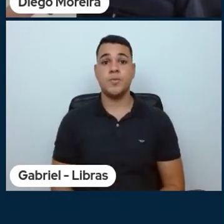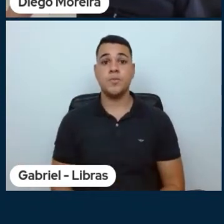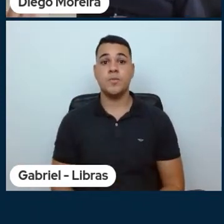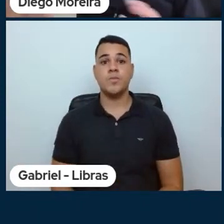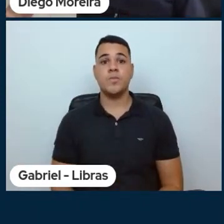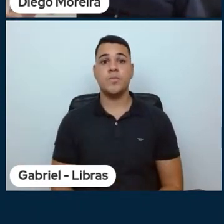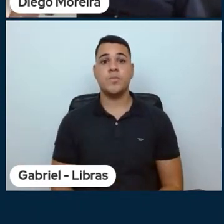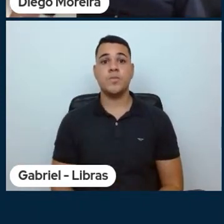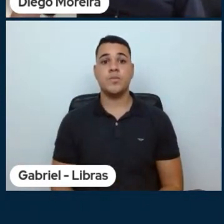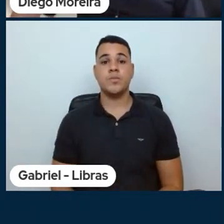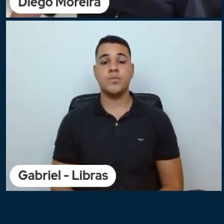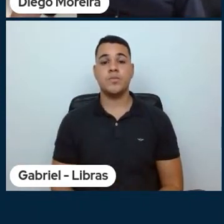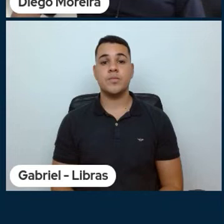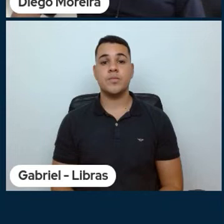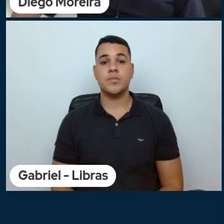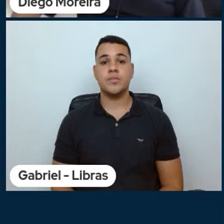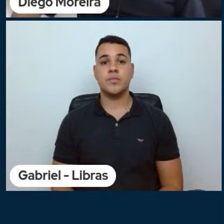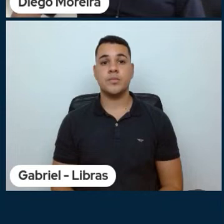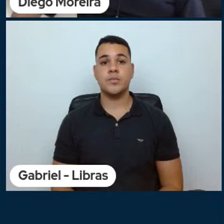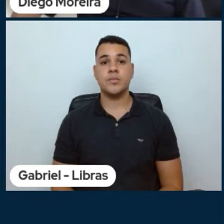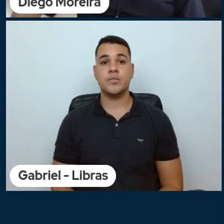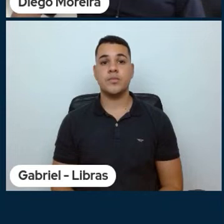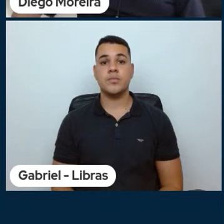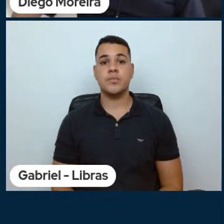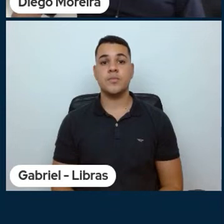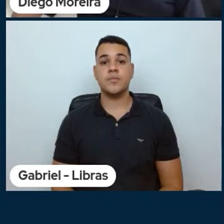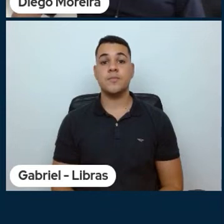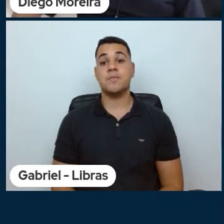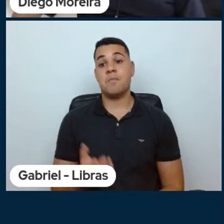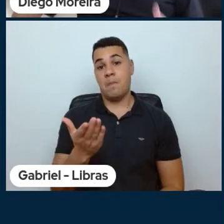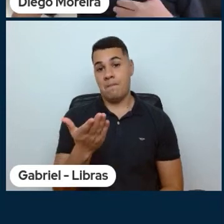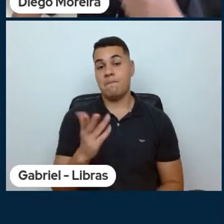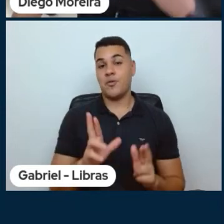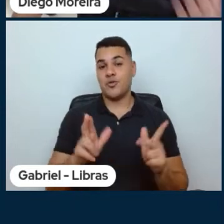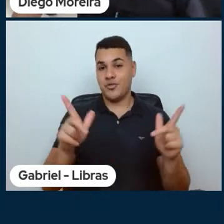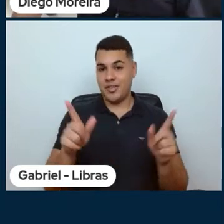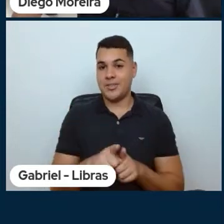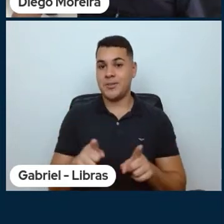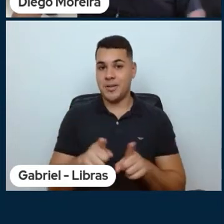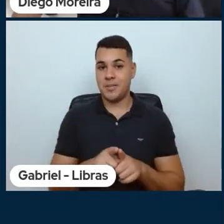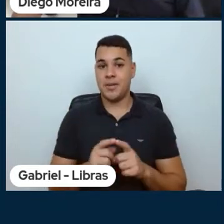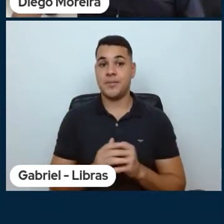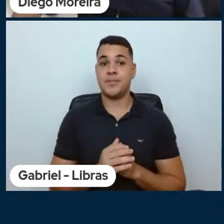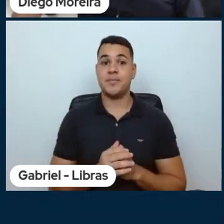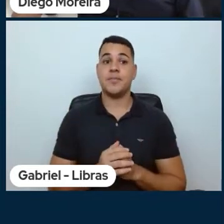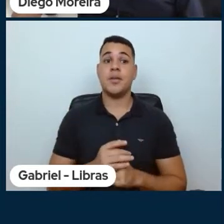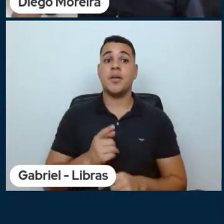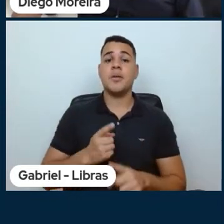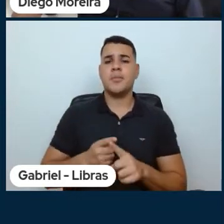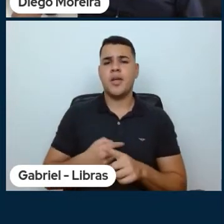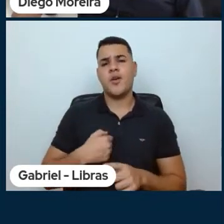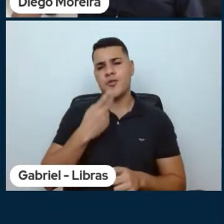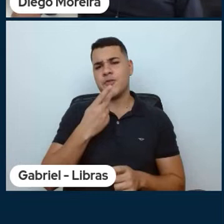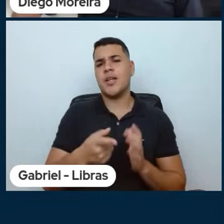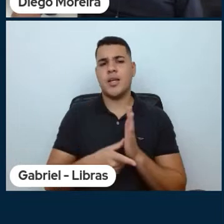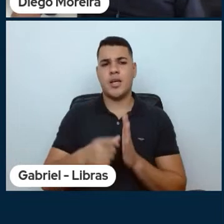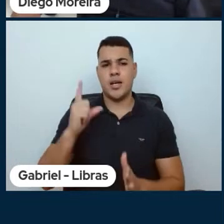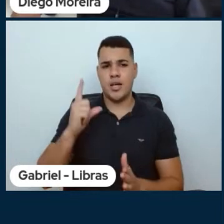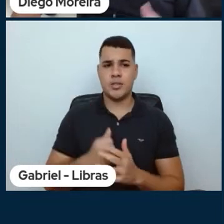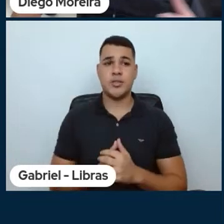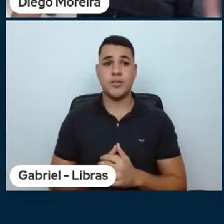E aqui é onde que também é um diferencial, né, que a gente acabou criando, que é principalmente essa dor, né, que eu comentei com vocês no começo, né, que esse cliente